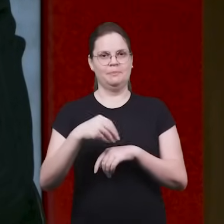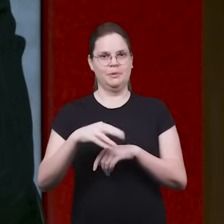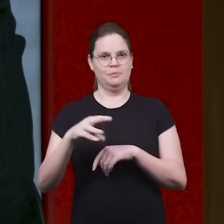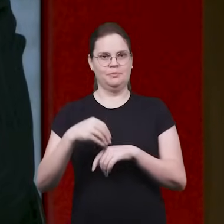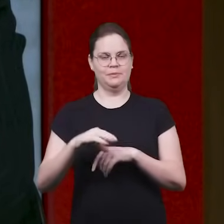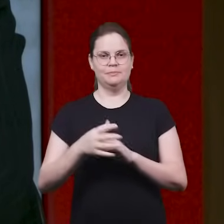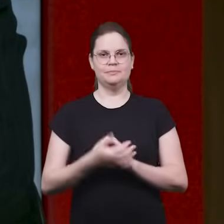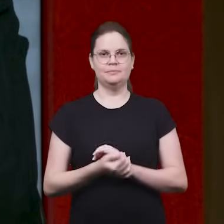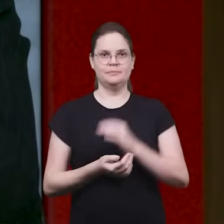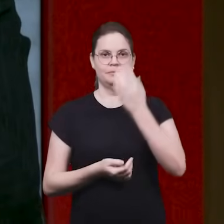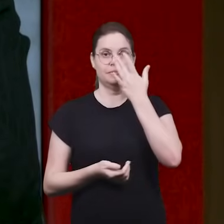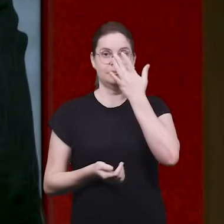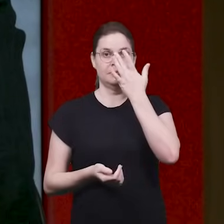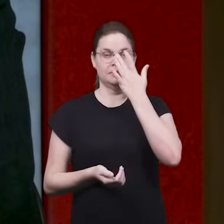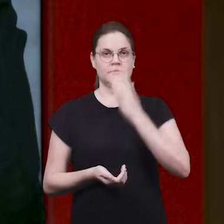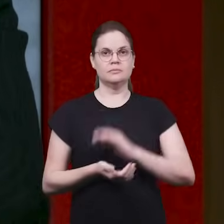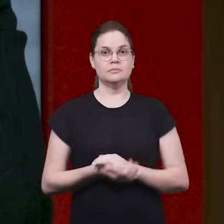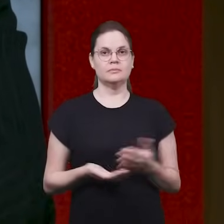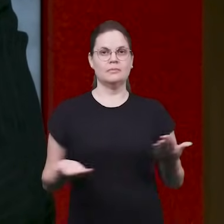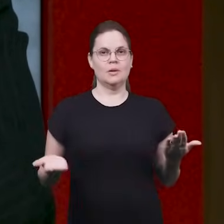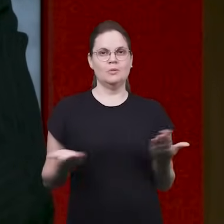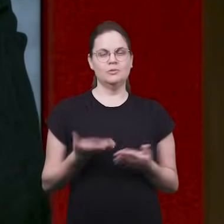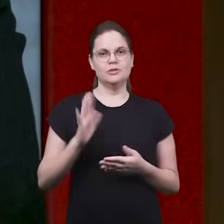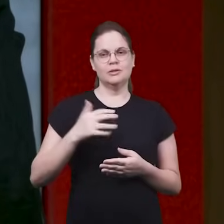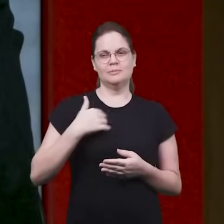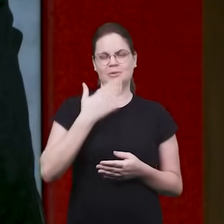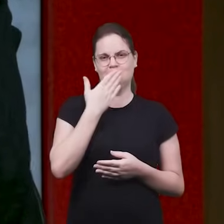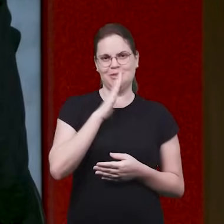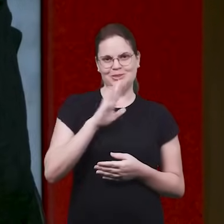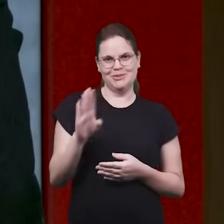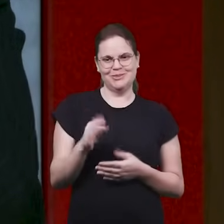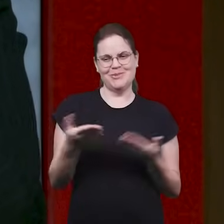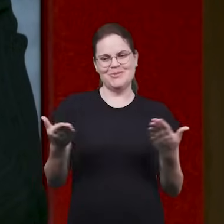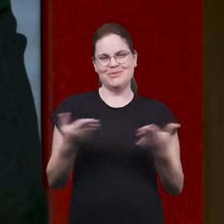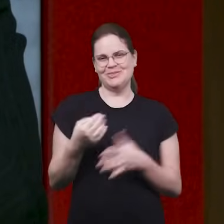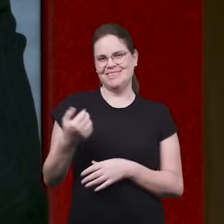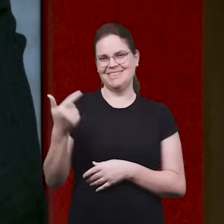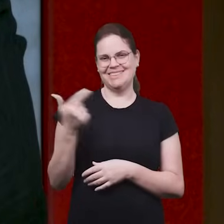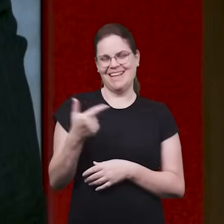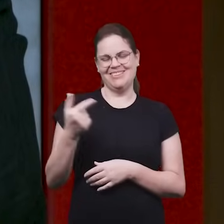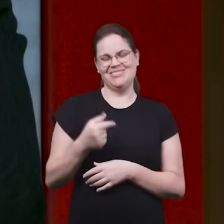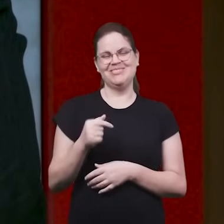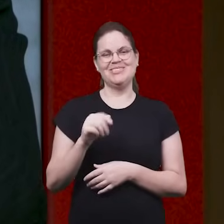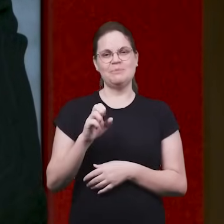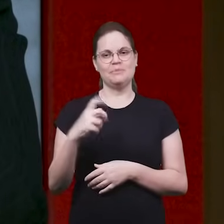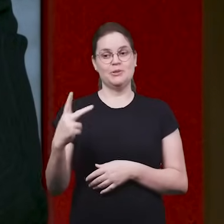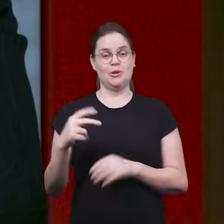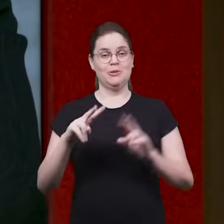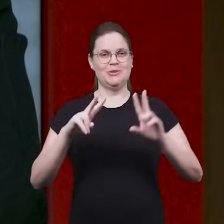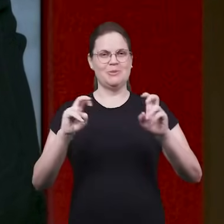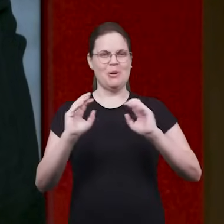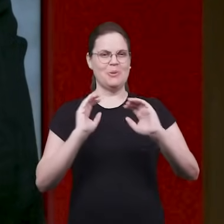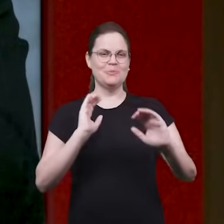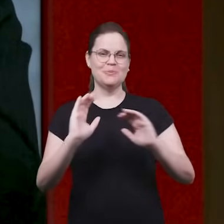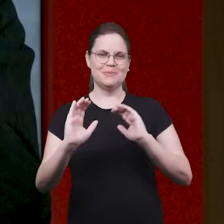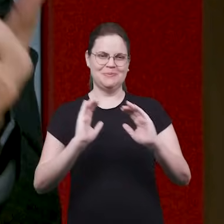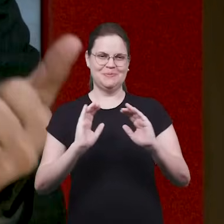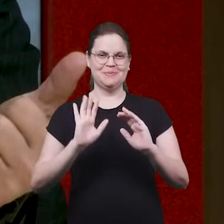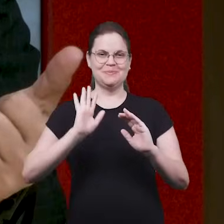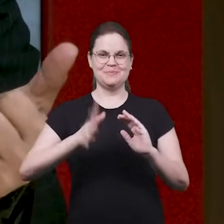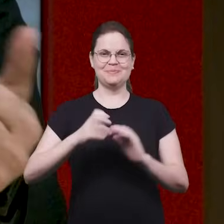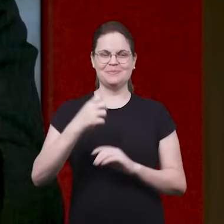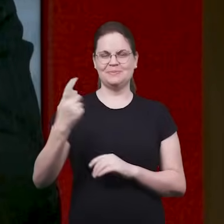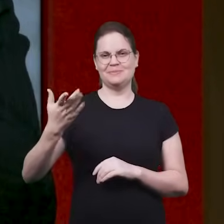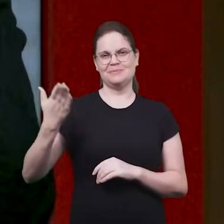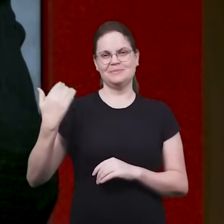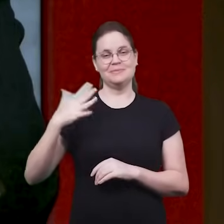conteúdo. E hoje, como prometido, estamos no segundo episódio para falar de comunicação. Falamos no